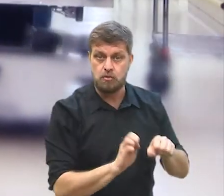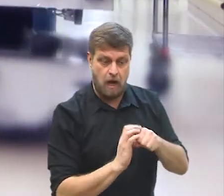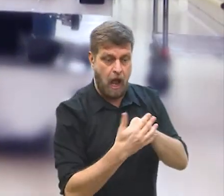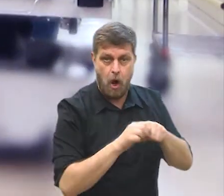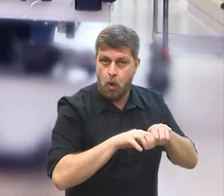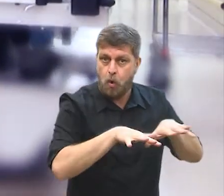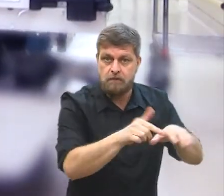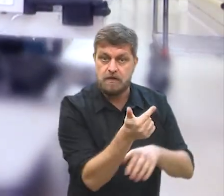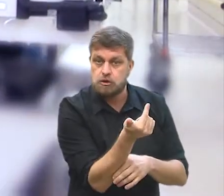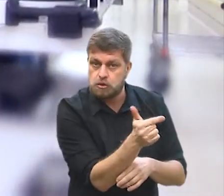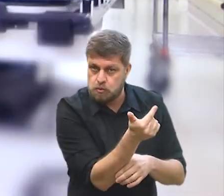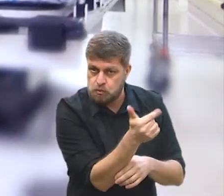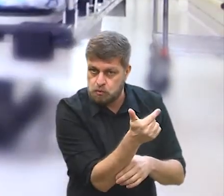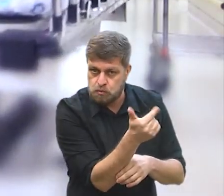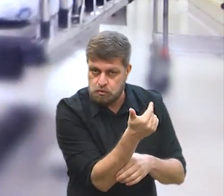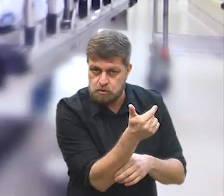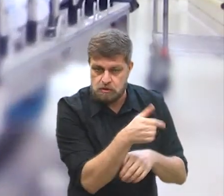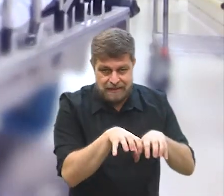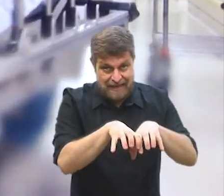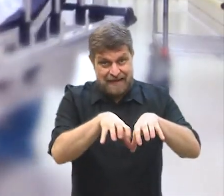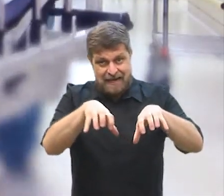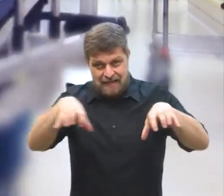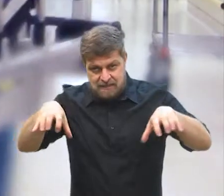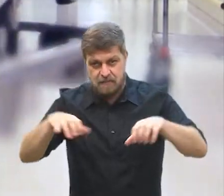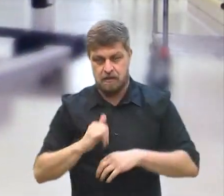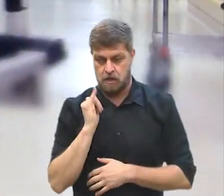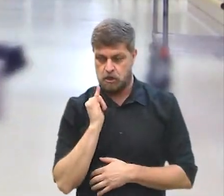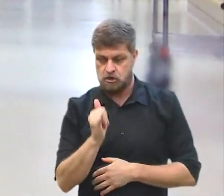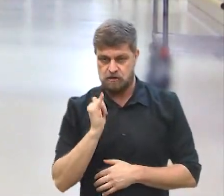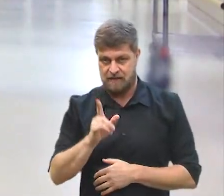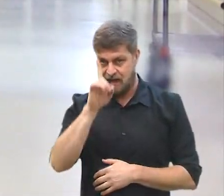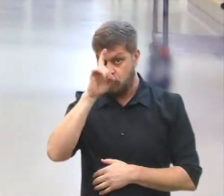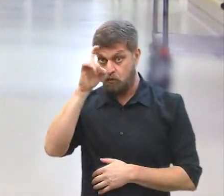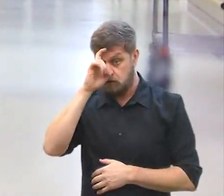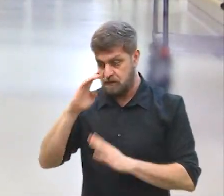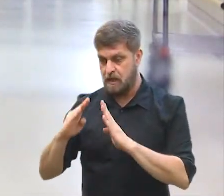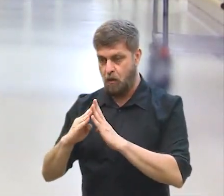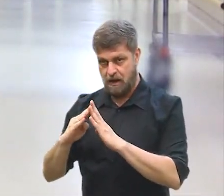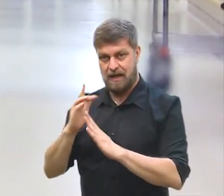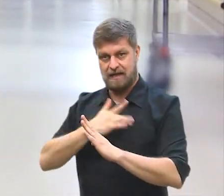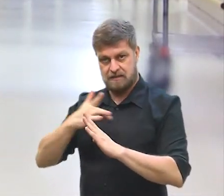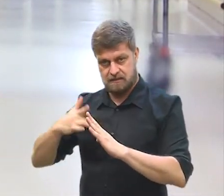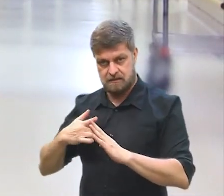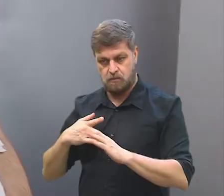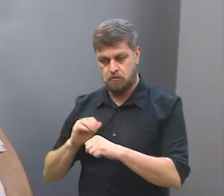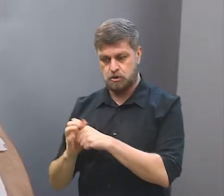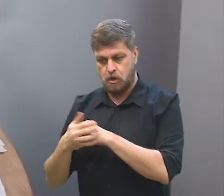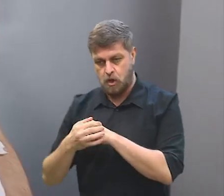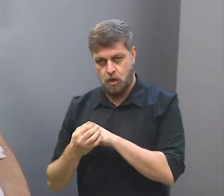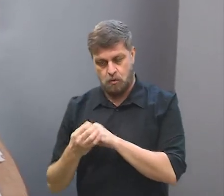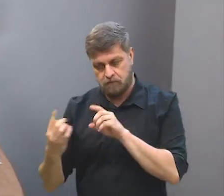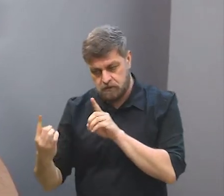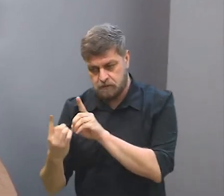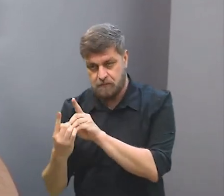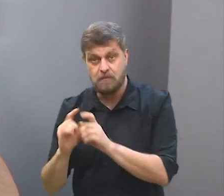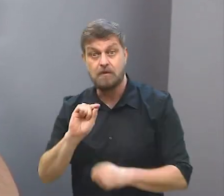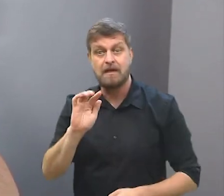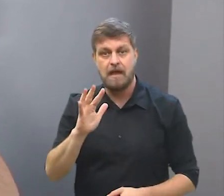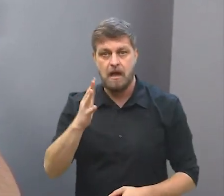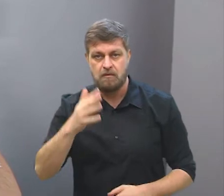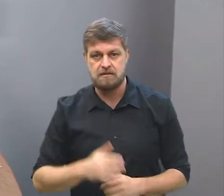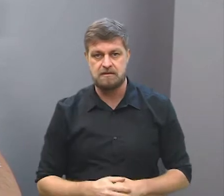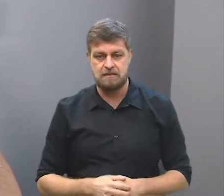né? Foi por um período breve, e assim que o prefeito liberou, a gente já retomou, porque, como eu te falei, a gente tem esse fluxo mais